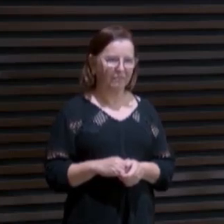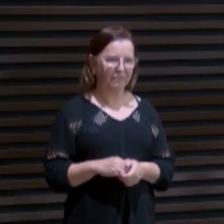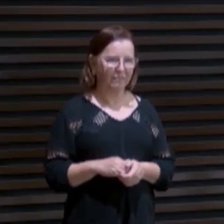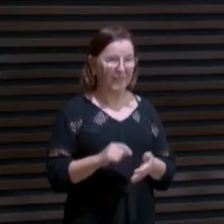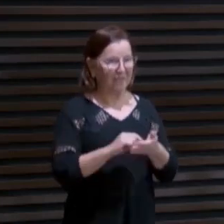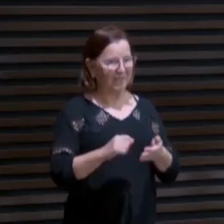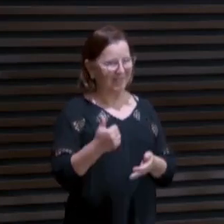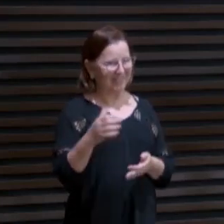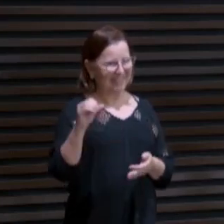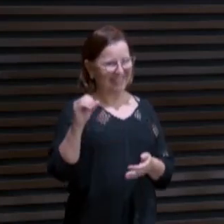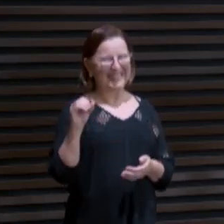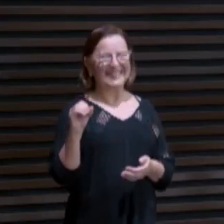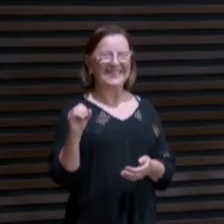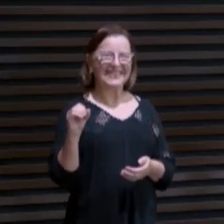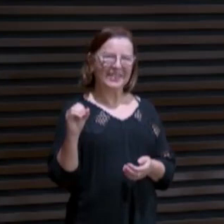Versículo 10.